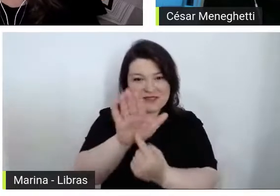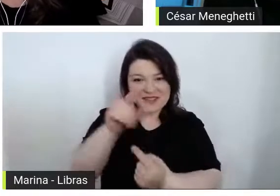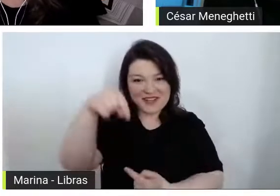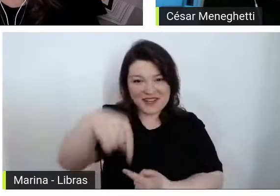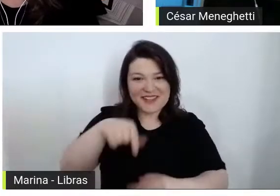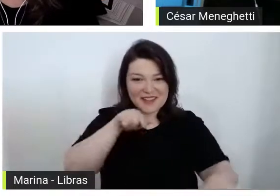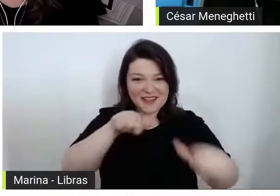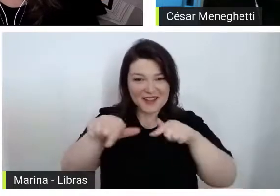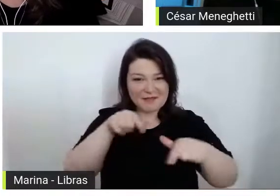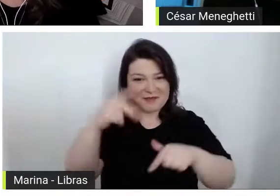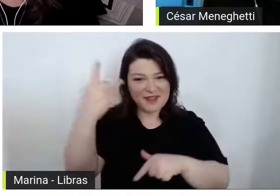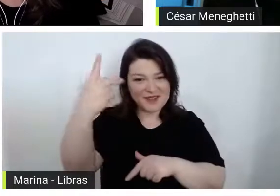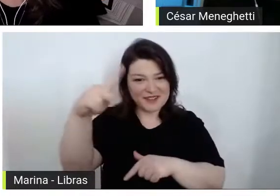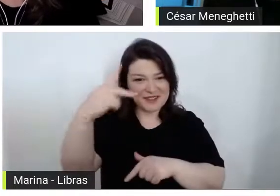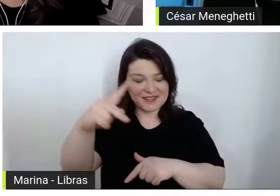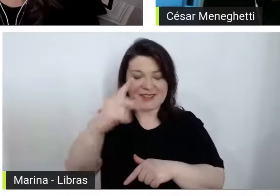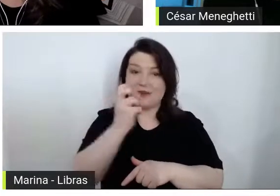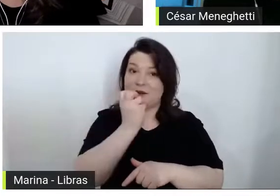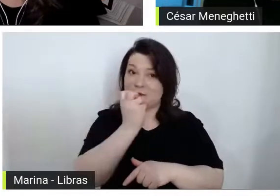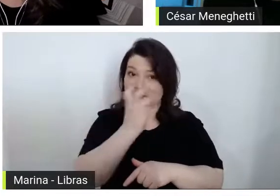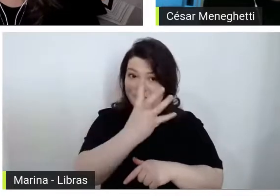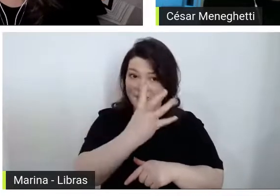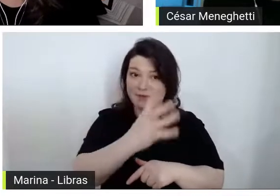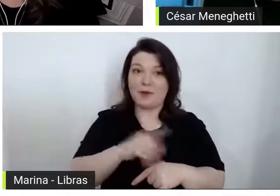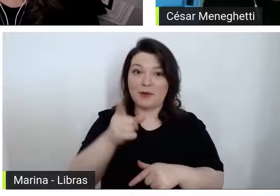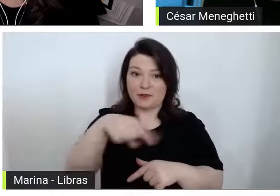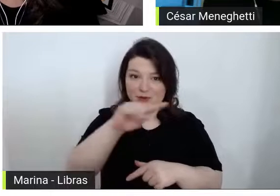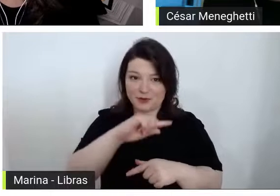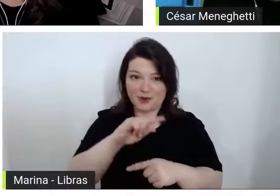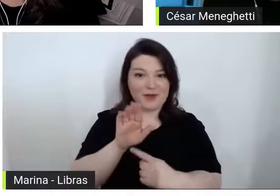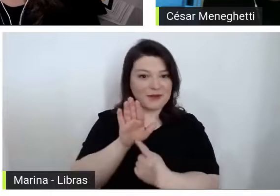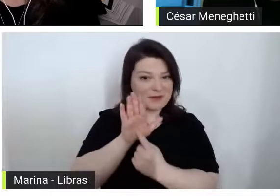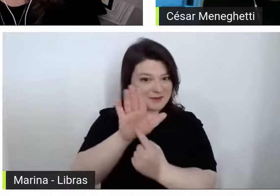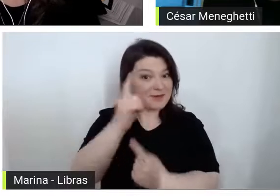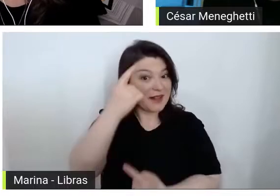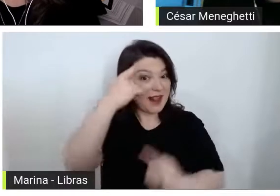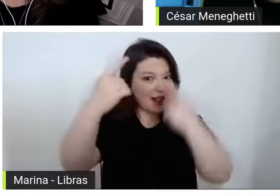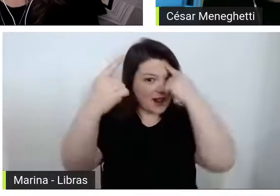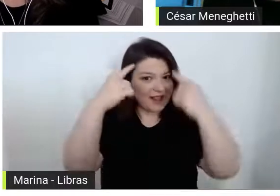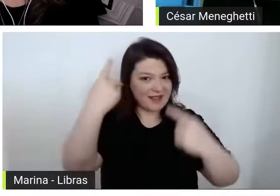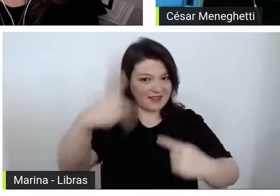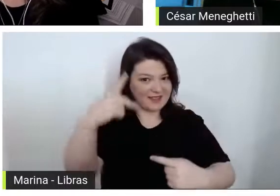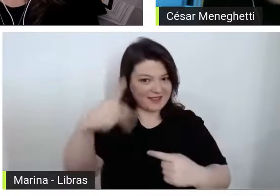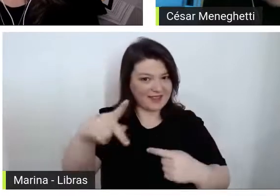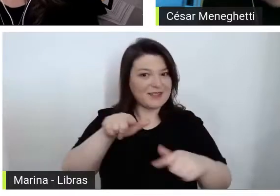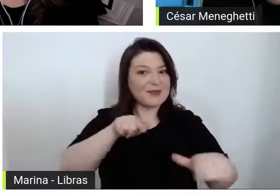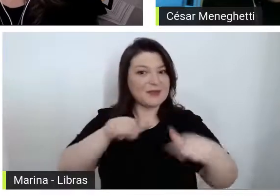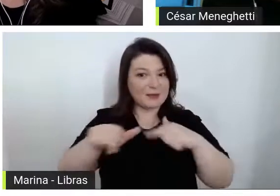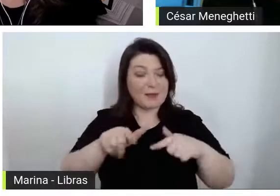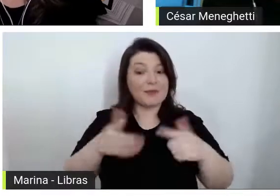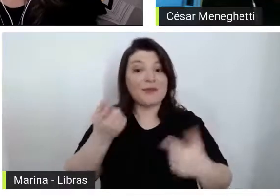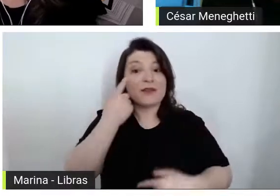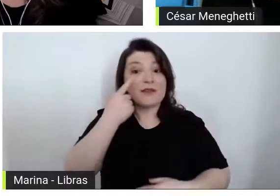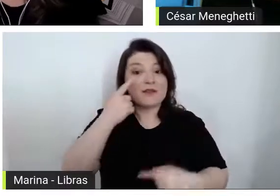trabalhos, é bom a gente tá. Deixar, a gente lembrar. Vamos passar para o próximo,